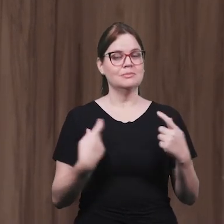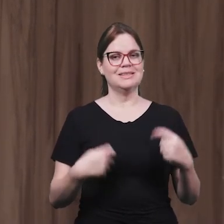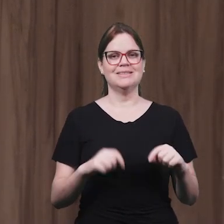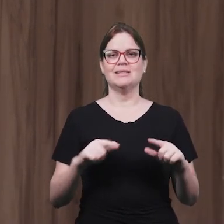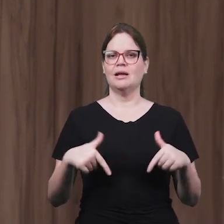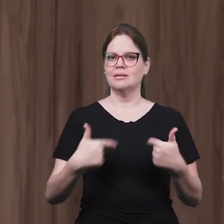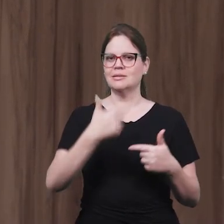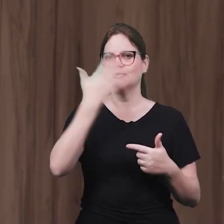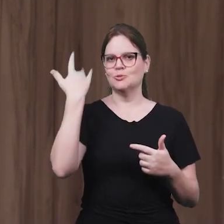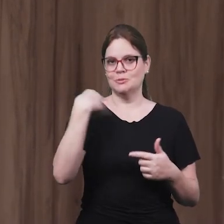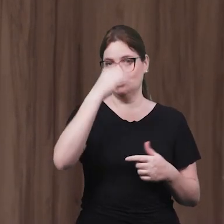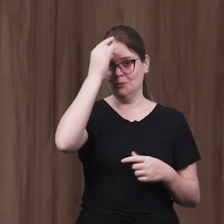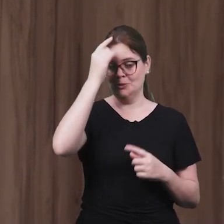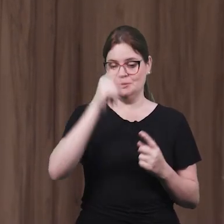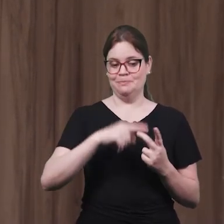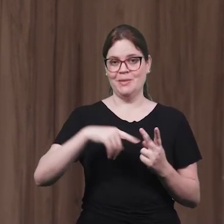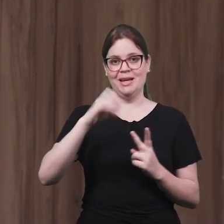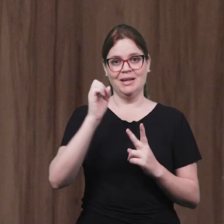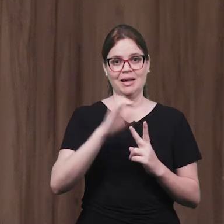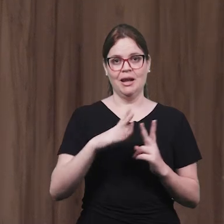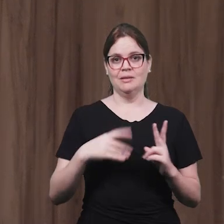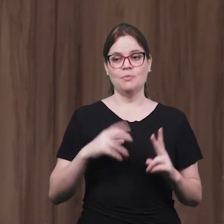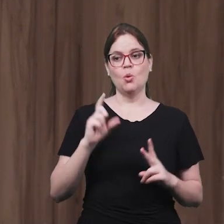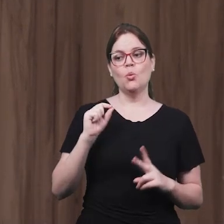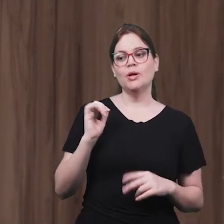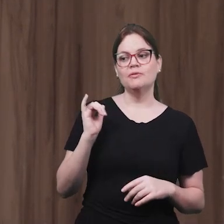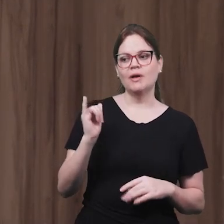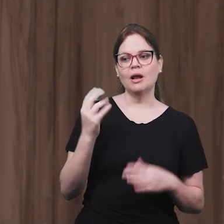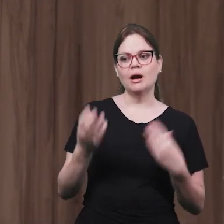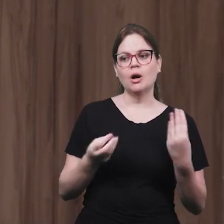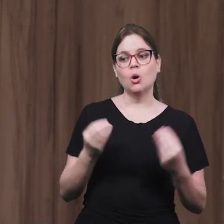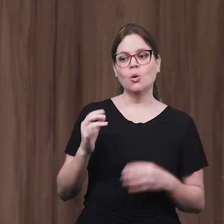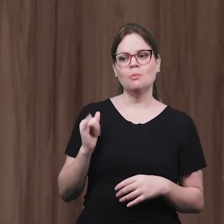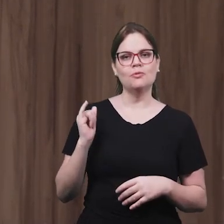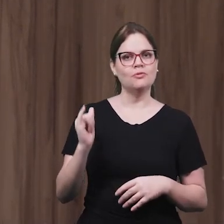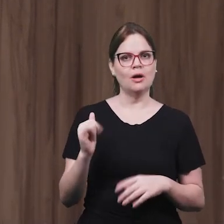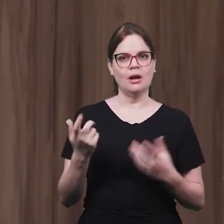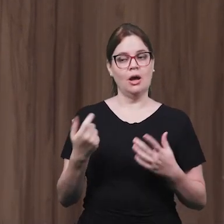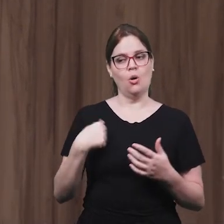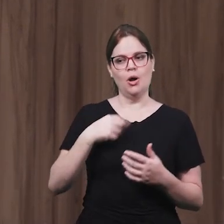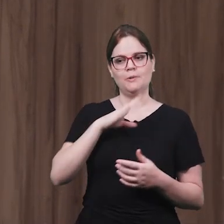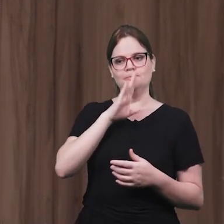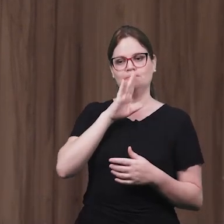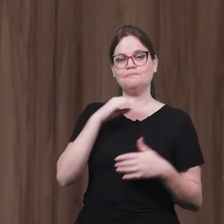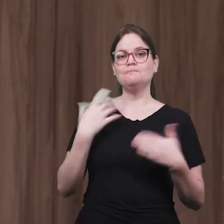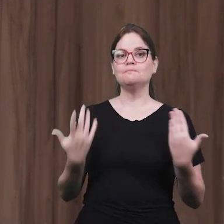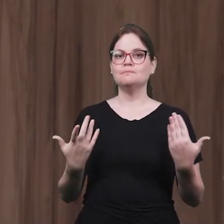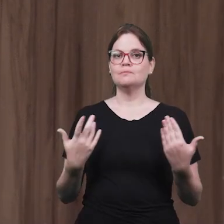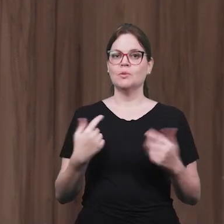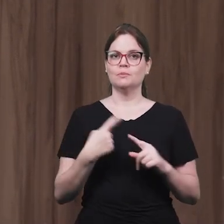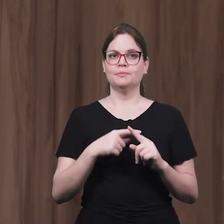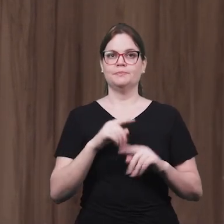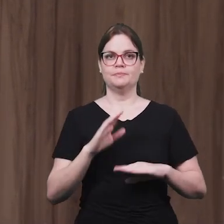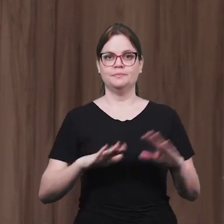graça, a hora de falar, a hora de não falar, o que falar, como falar. Ou seja, aquilo que nós sabemos muitas vezes como